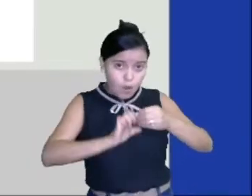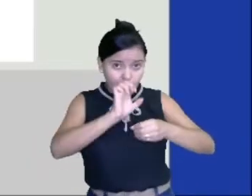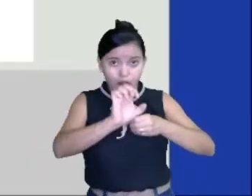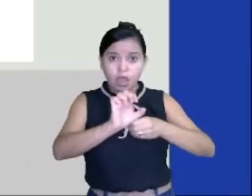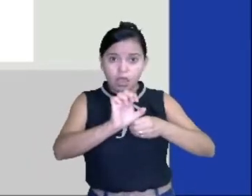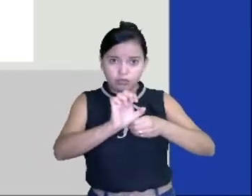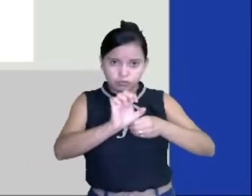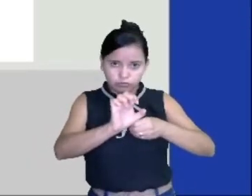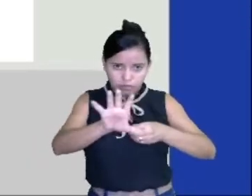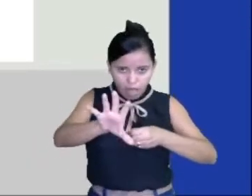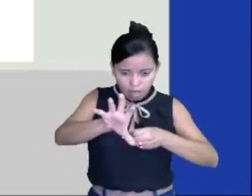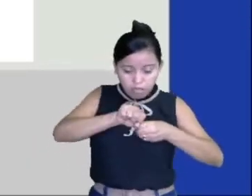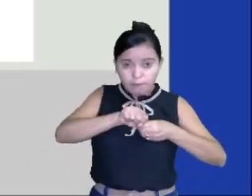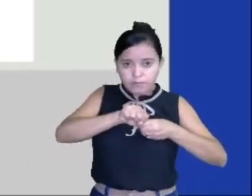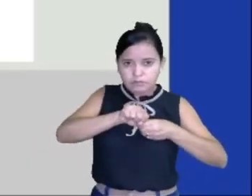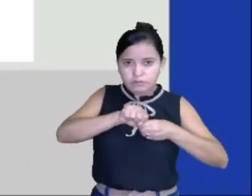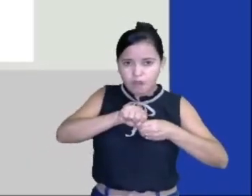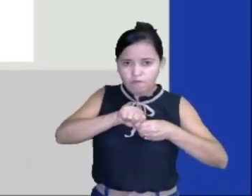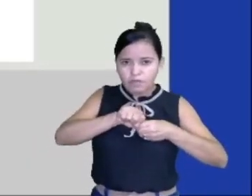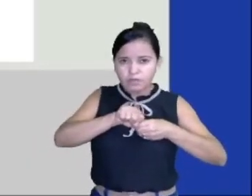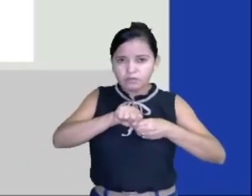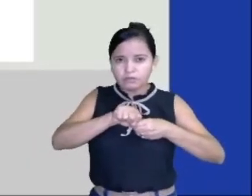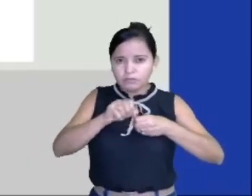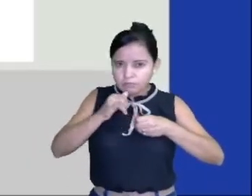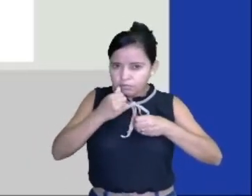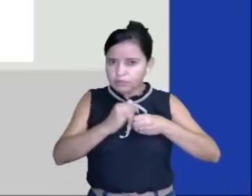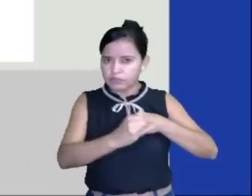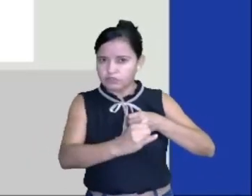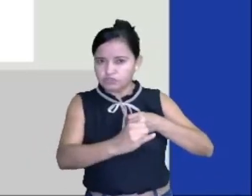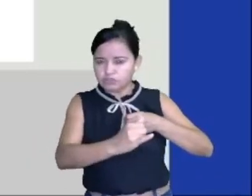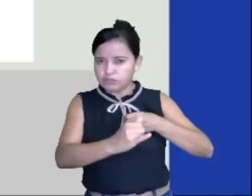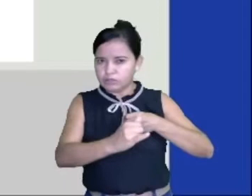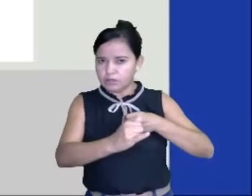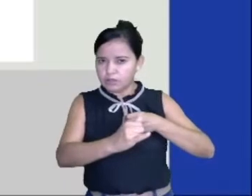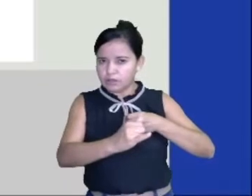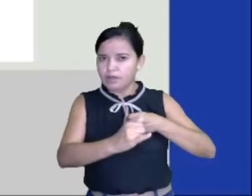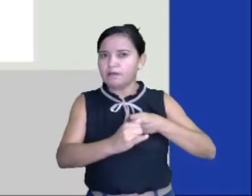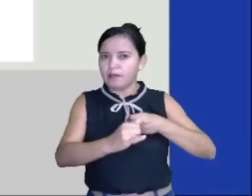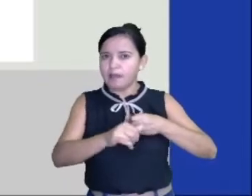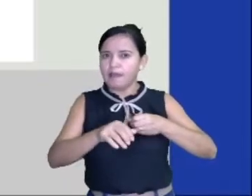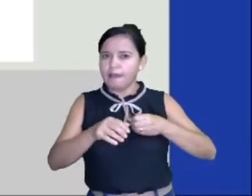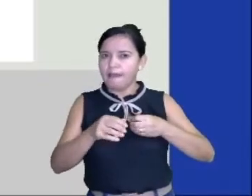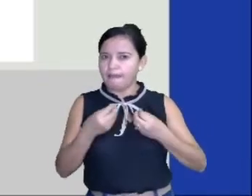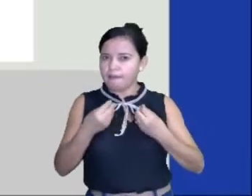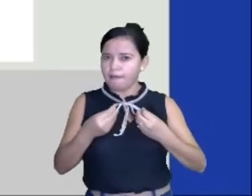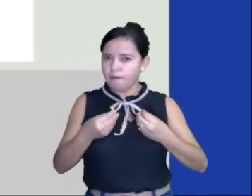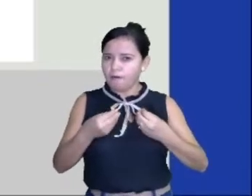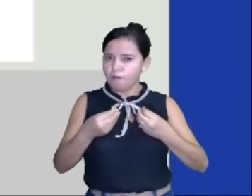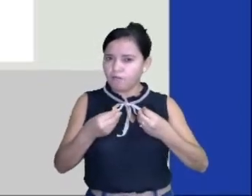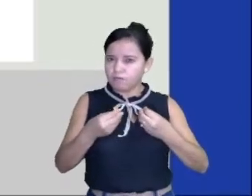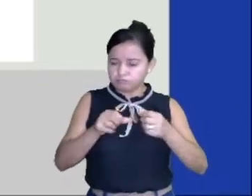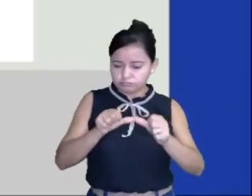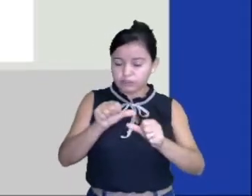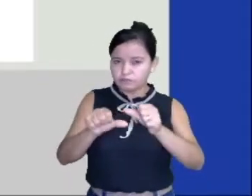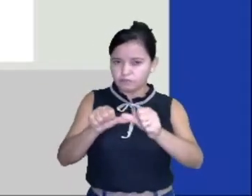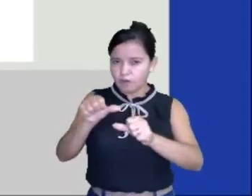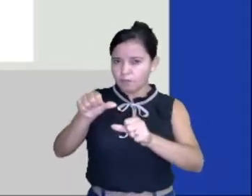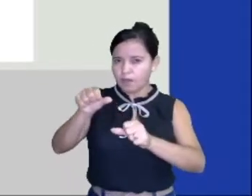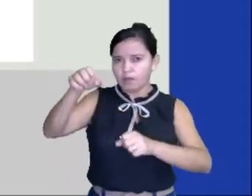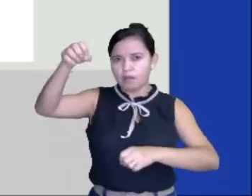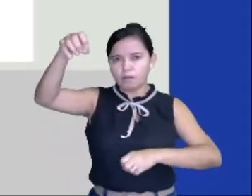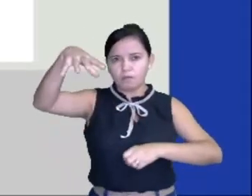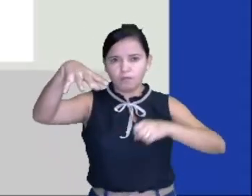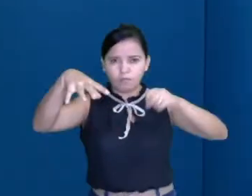quanto, e retorna ao nível original e emite energia na forma de luz, na forma de fóton.